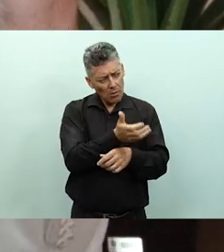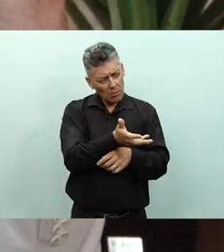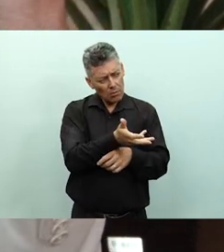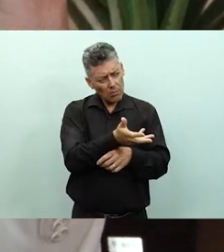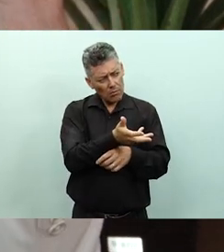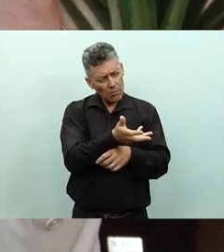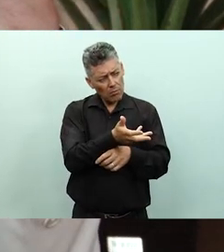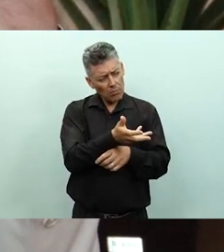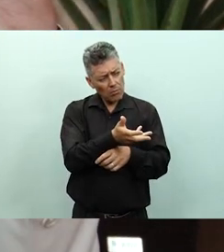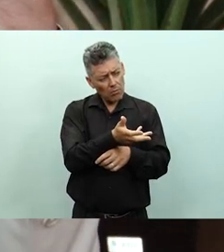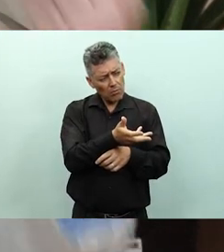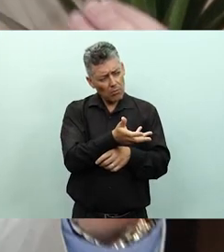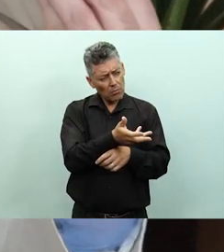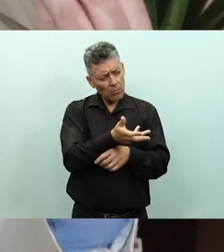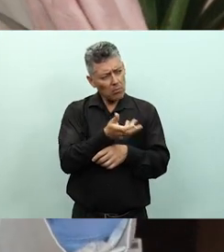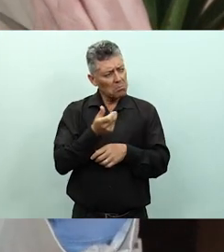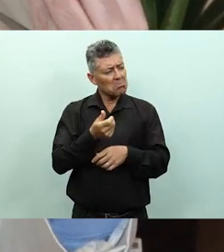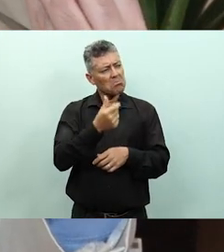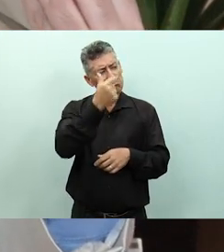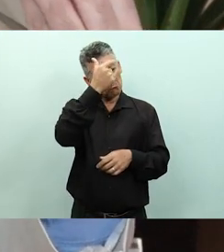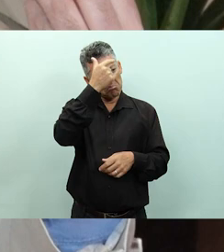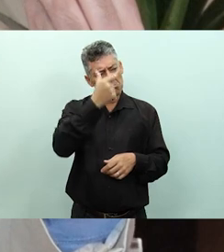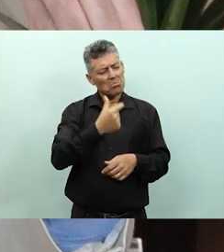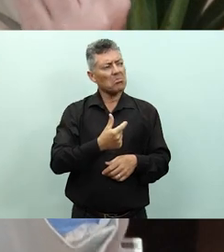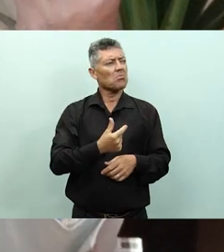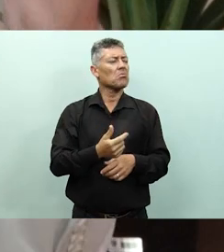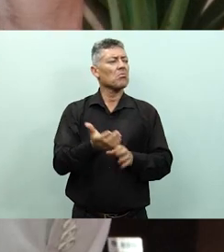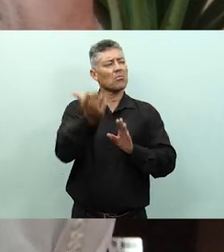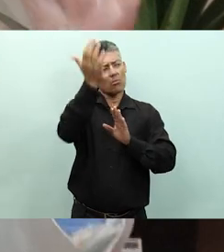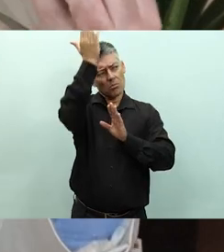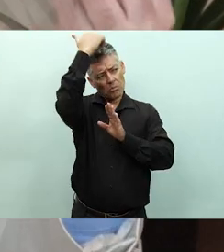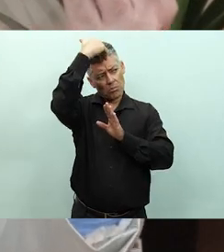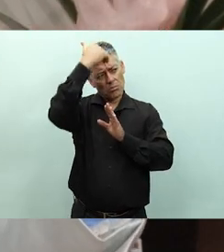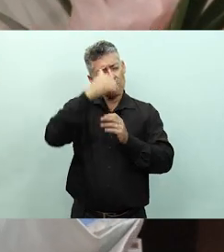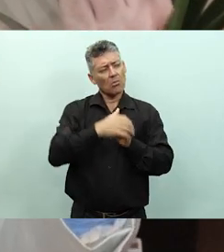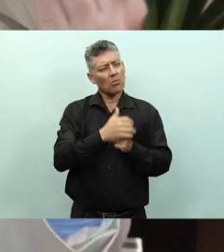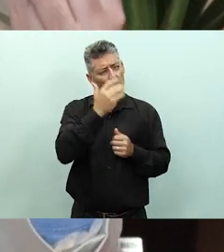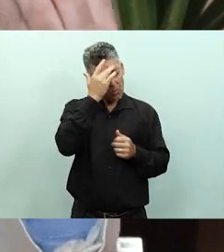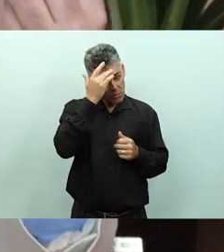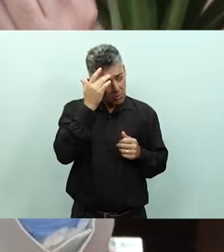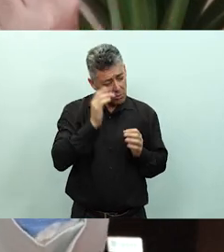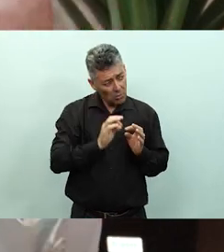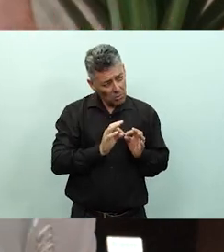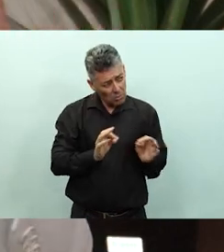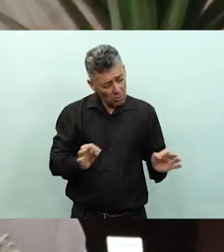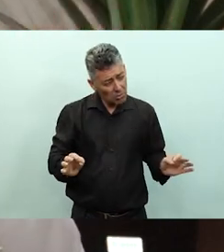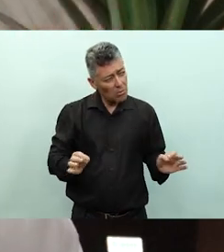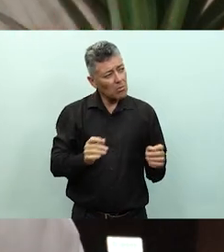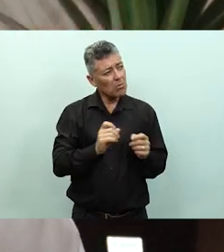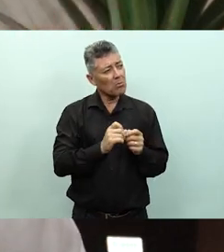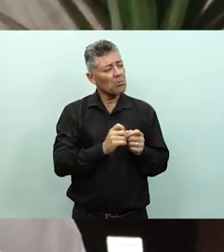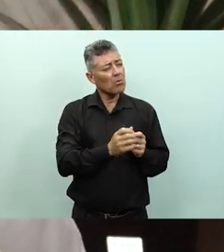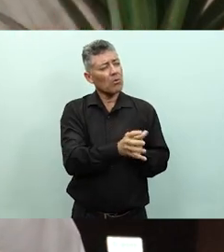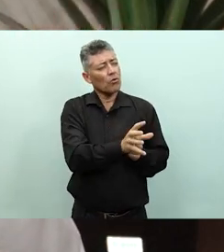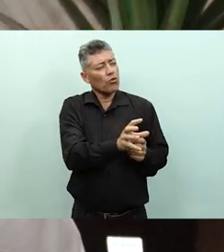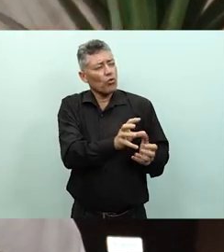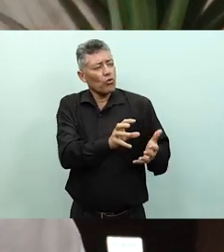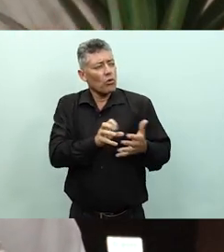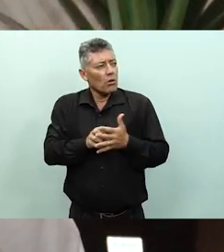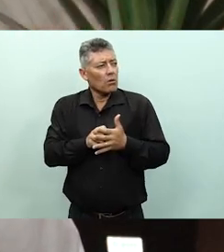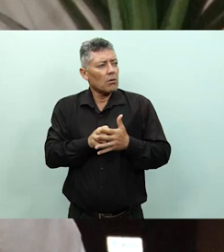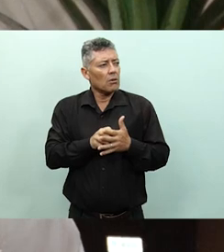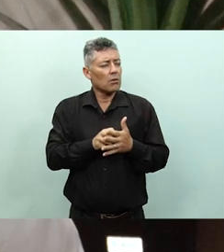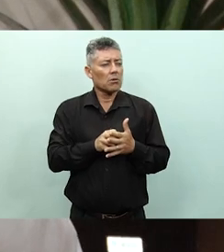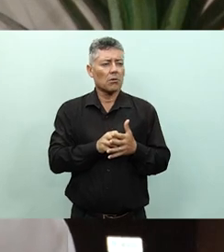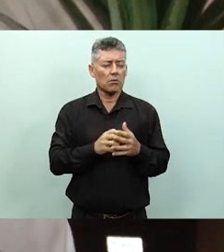sedutora por natureza, porque ela, as pessoas mais humildes, ela parecia que tinha um ímã. Ela